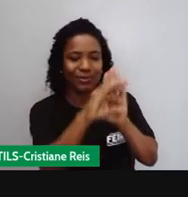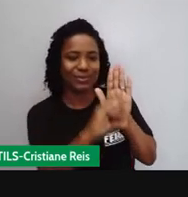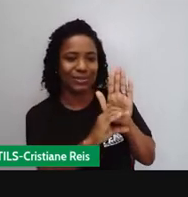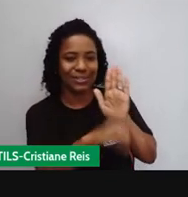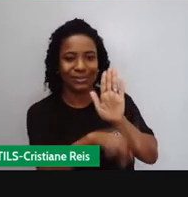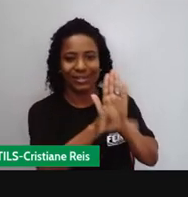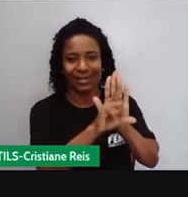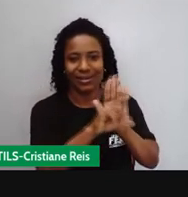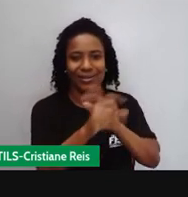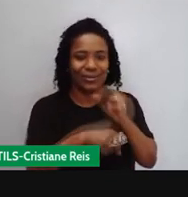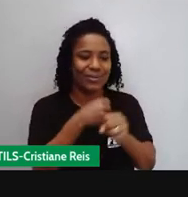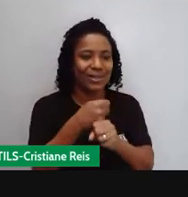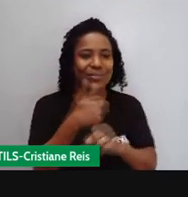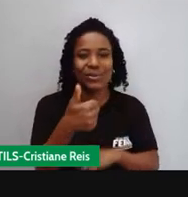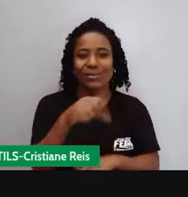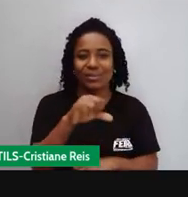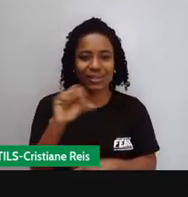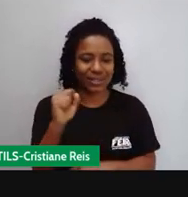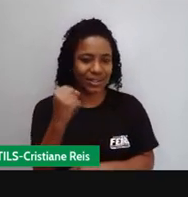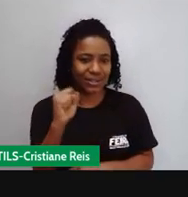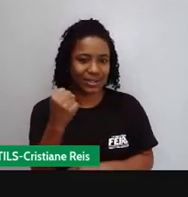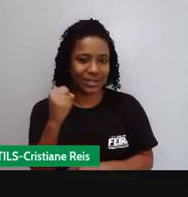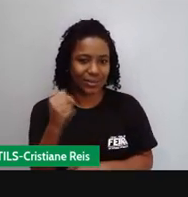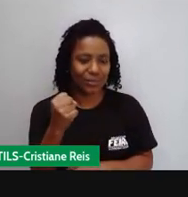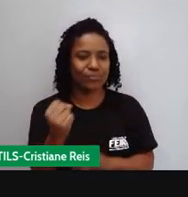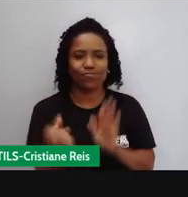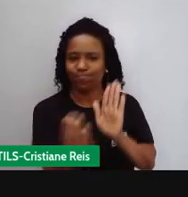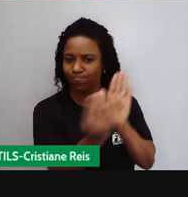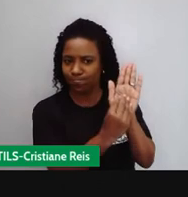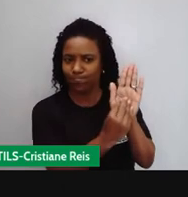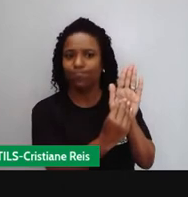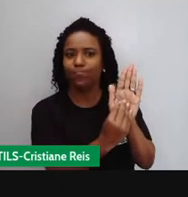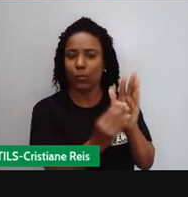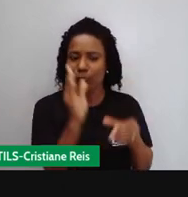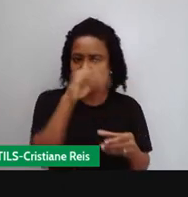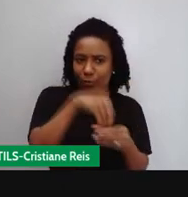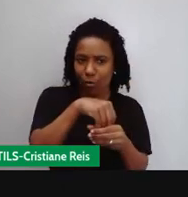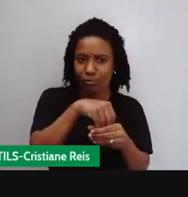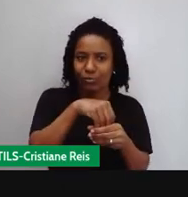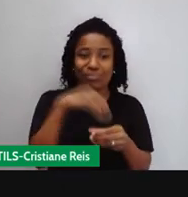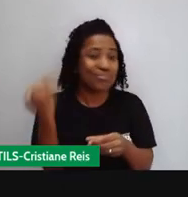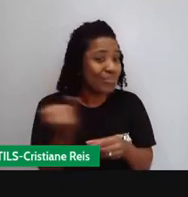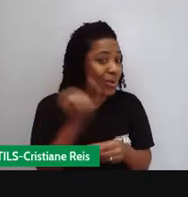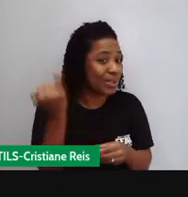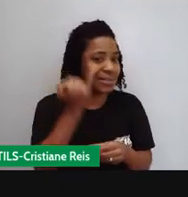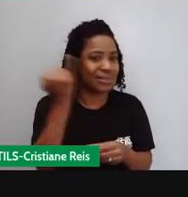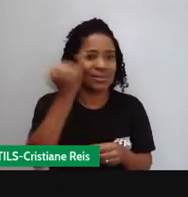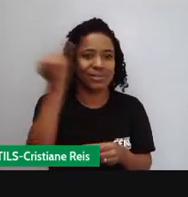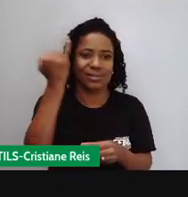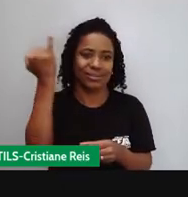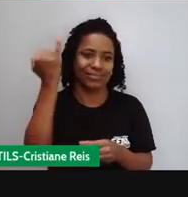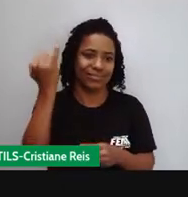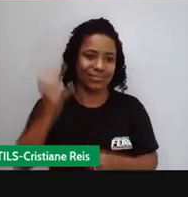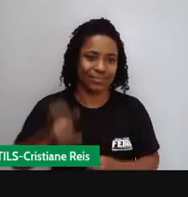de 1988 ganhasse uma enorme importância.